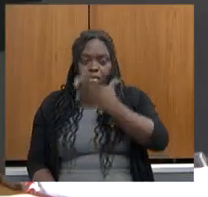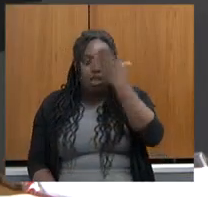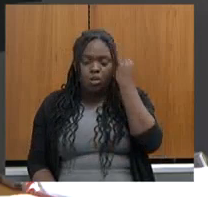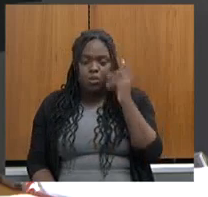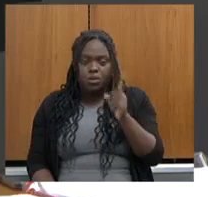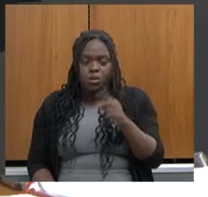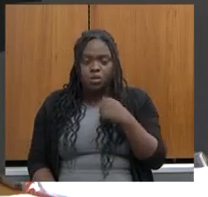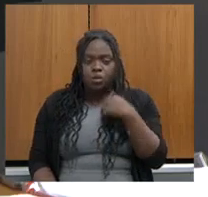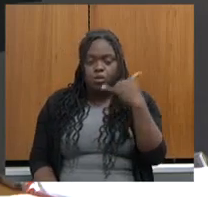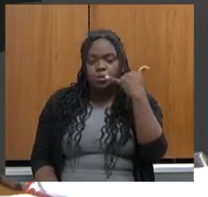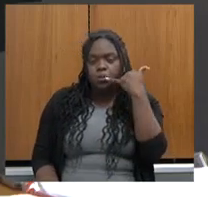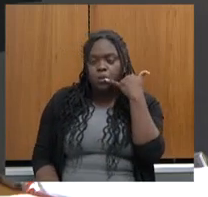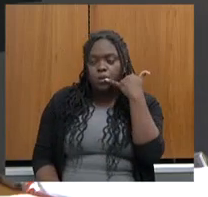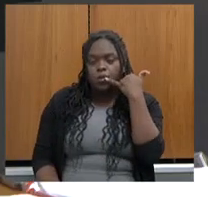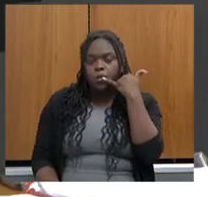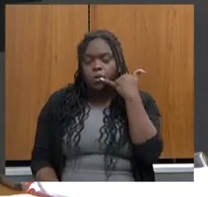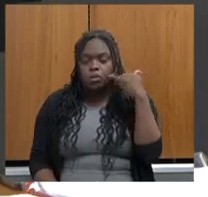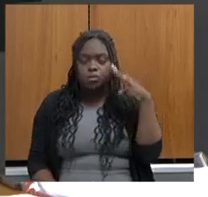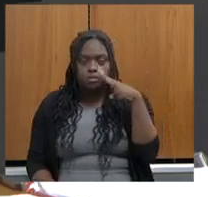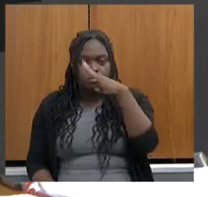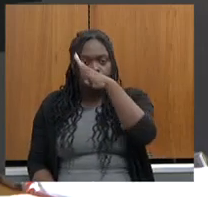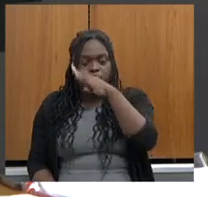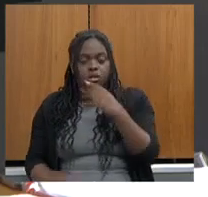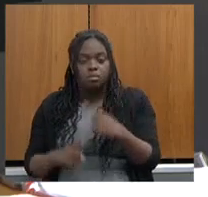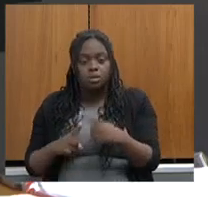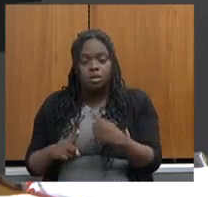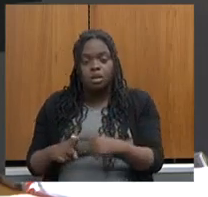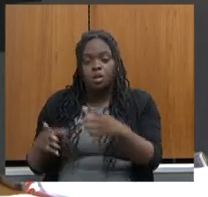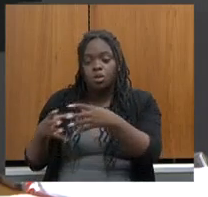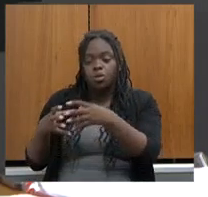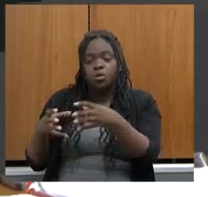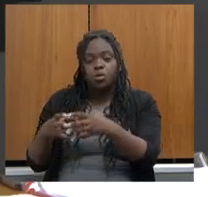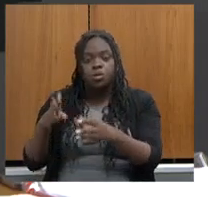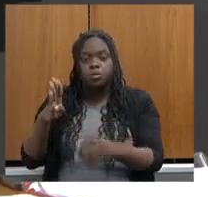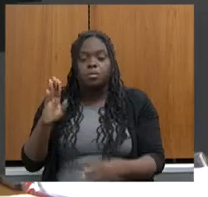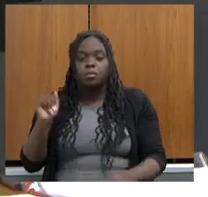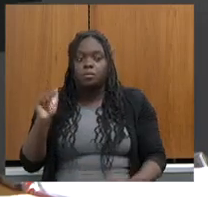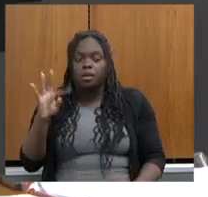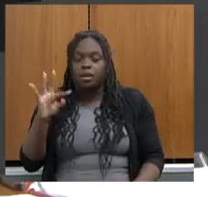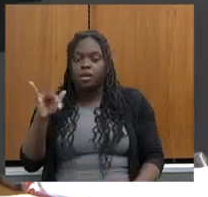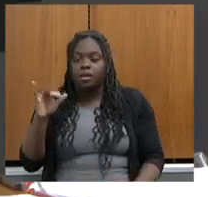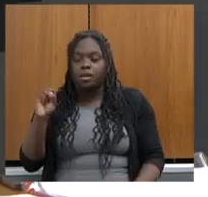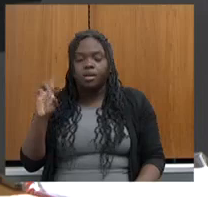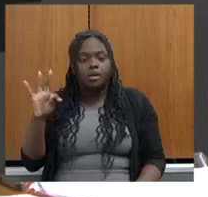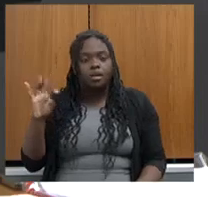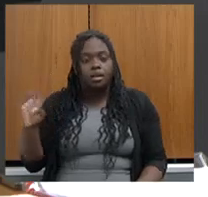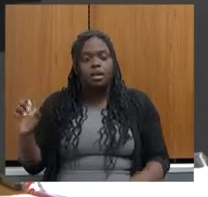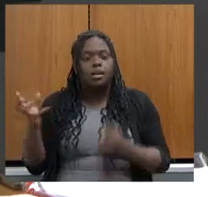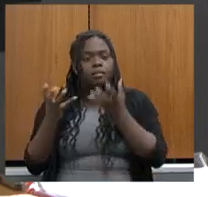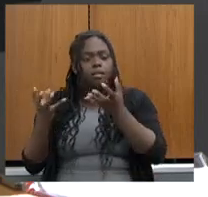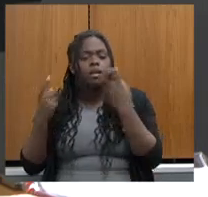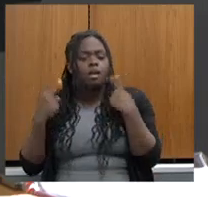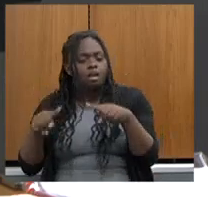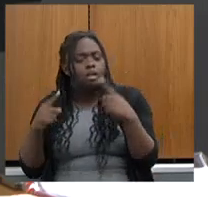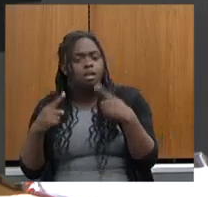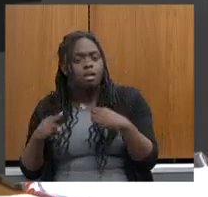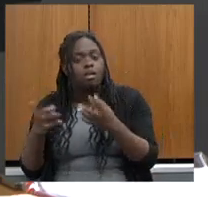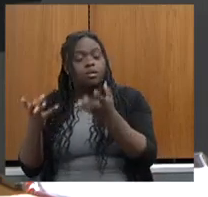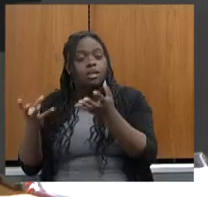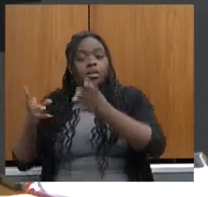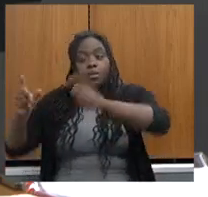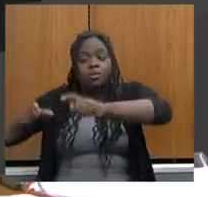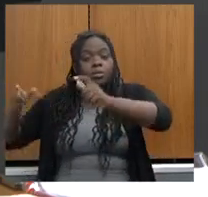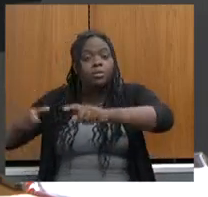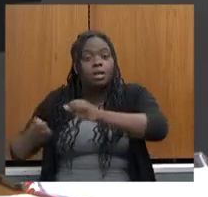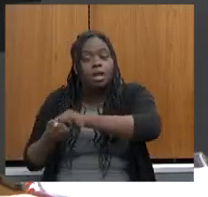eu liguei para o comandante porque a conversão Batista queria lavar roupa dos ele ia colocar Lavanderia para lavar